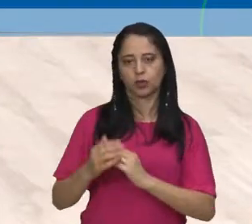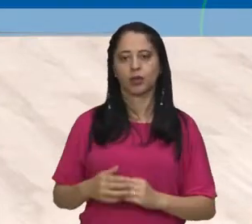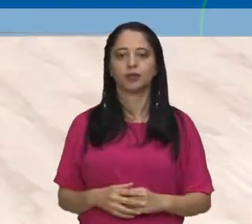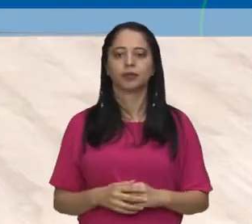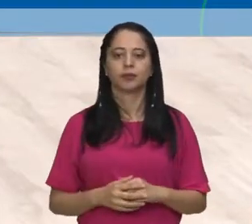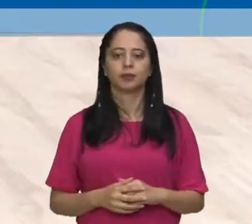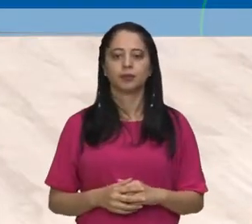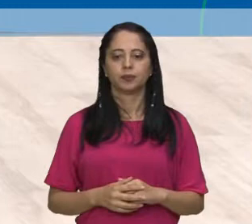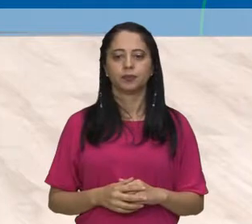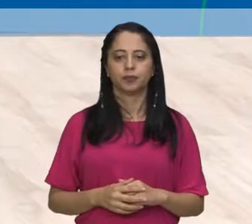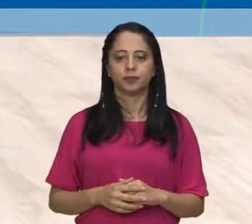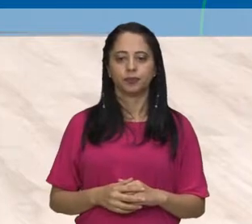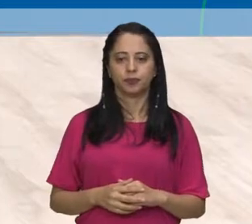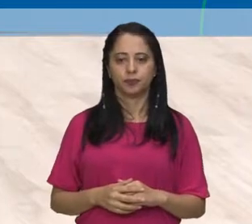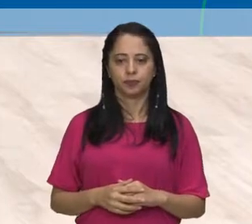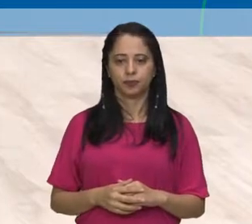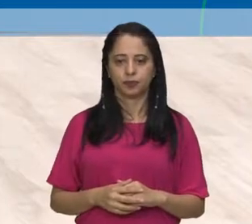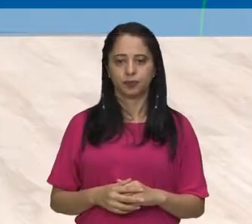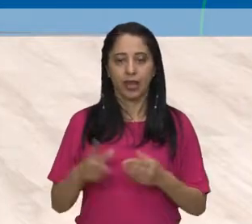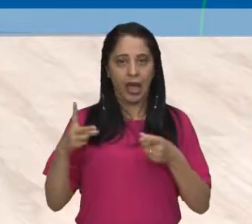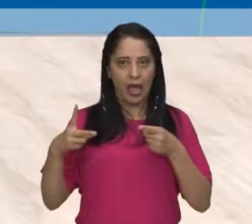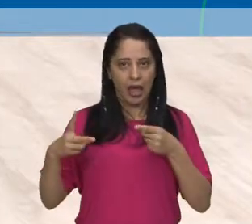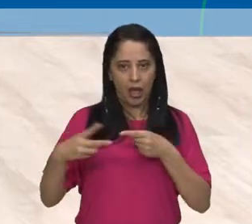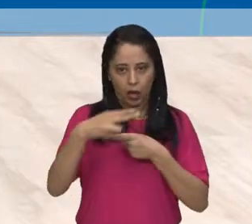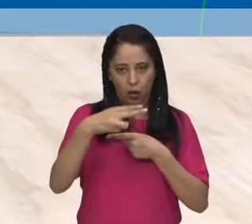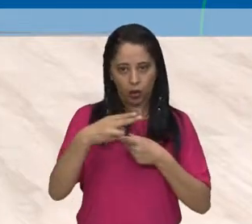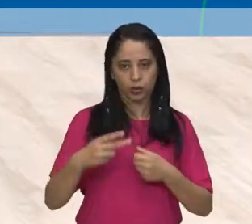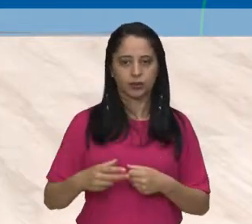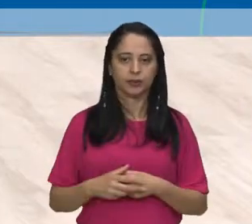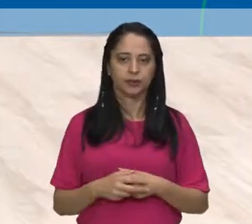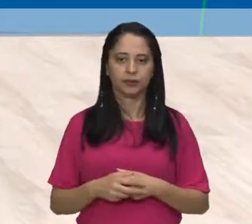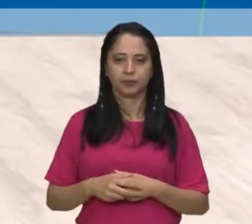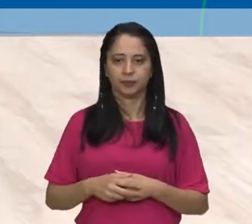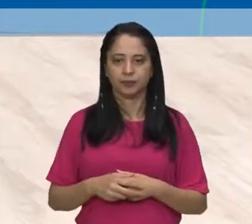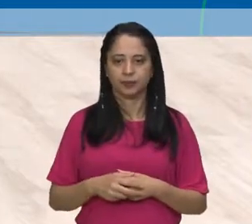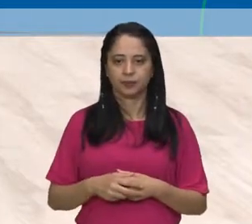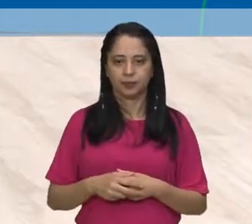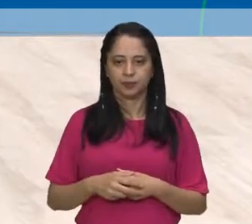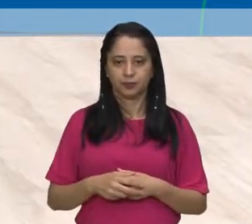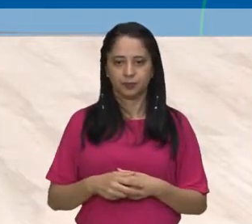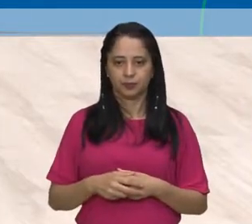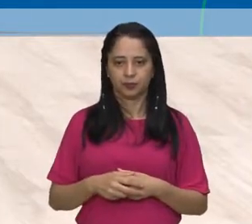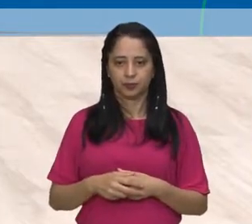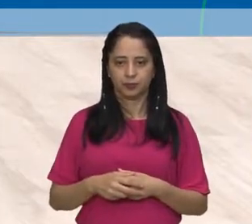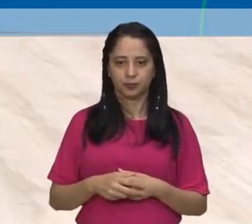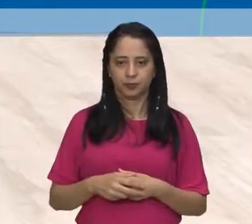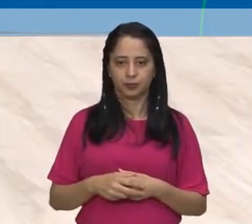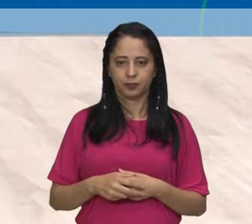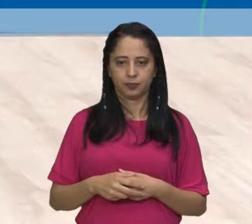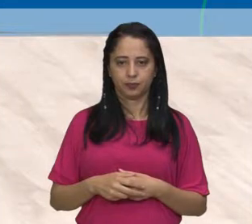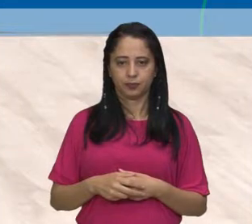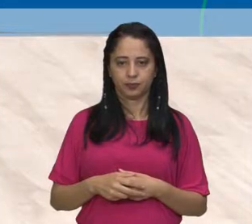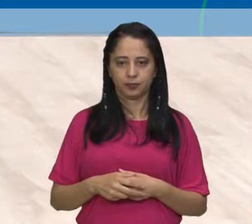prontinho. E aí é só nós recortarmos também rapidinho os dois elásticos e